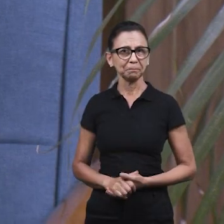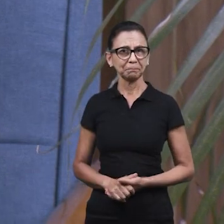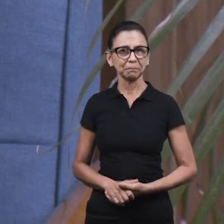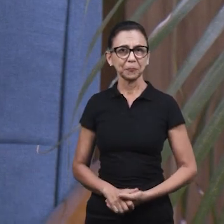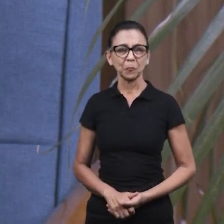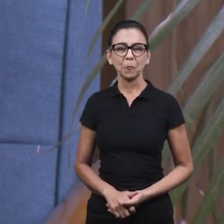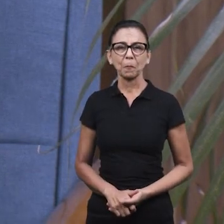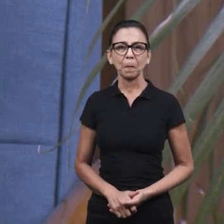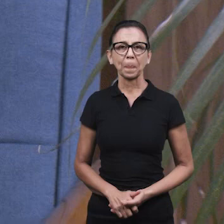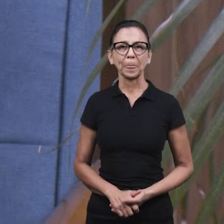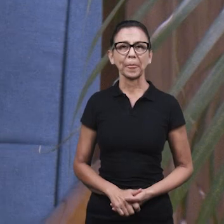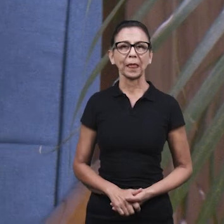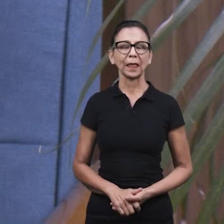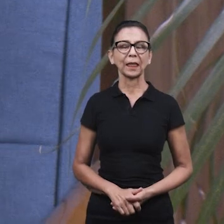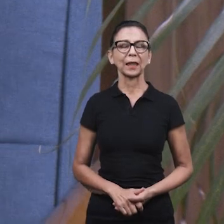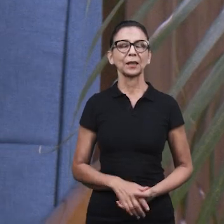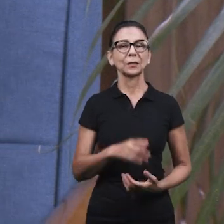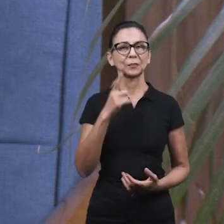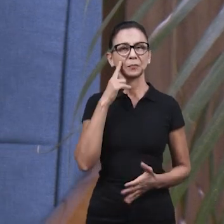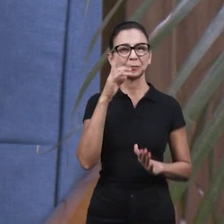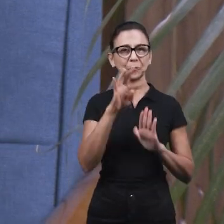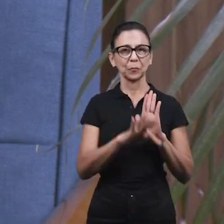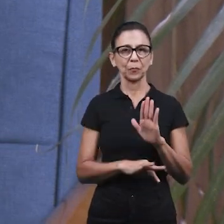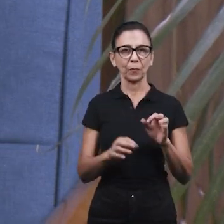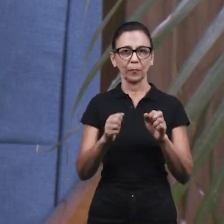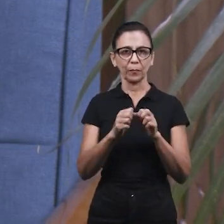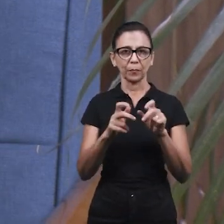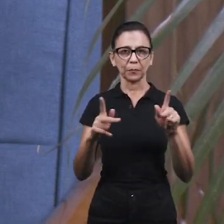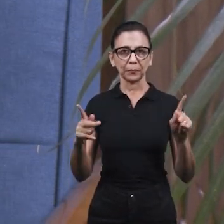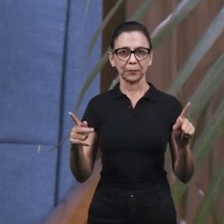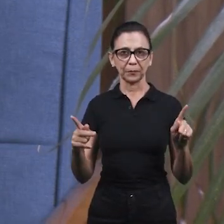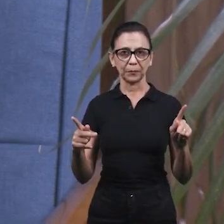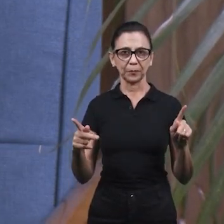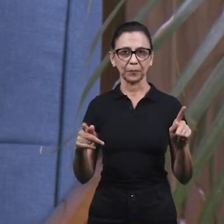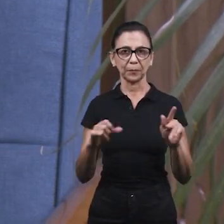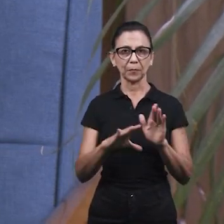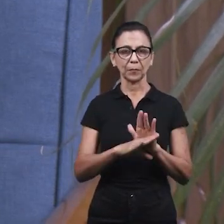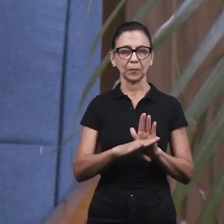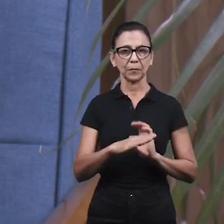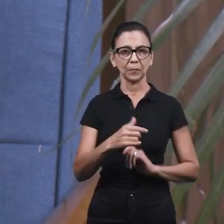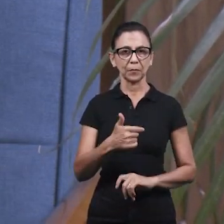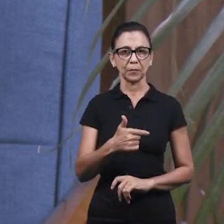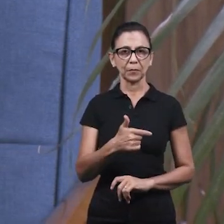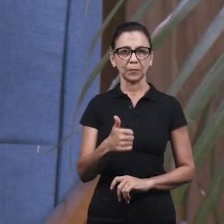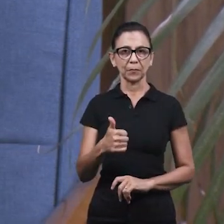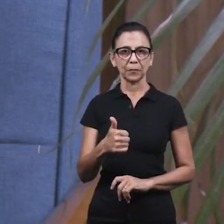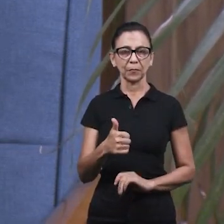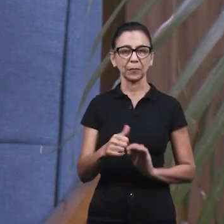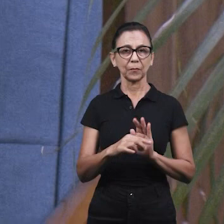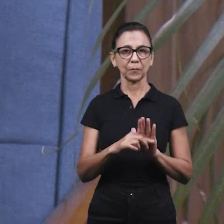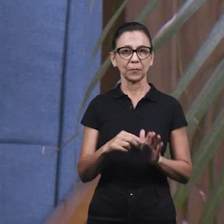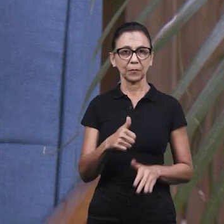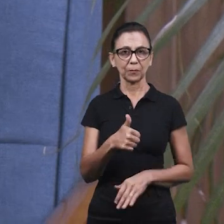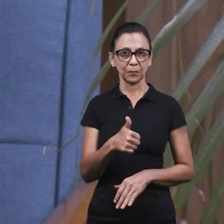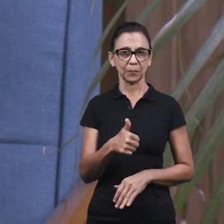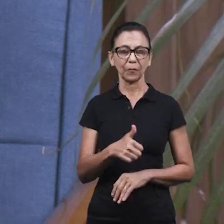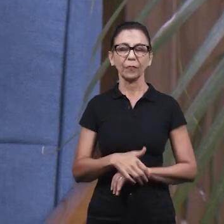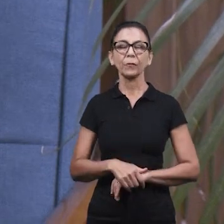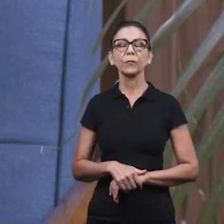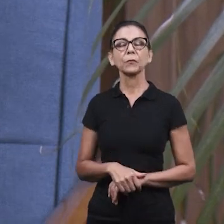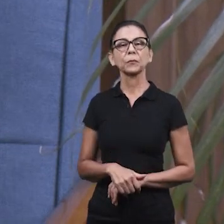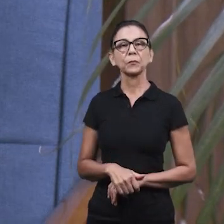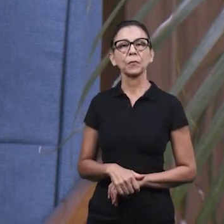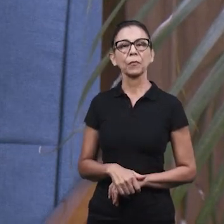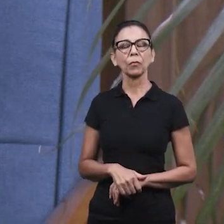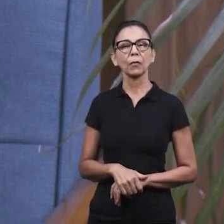Glória a Deus. Olha só, a gente vai ler um texto agora da palavra que se encontra em Apocalipse, capítulo 21, verso 1, verso 1, que fala